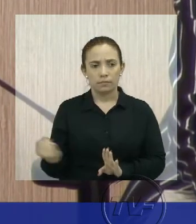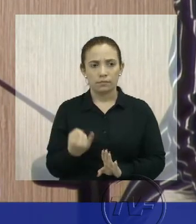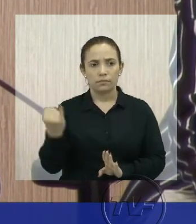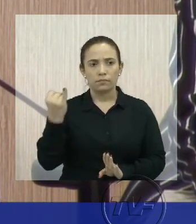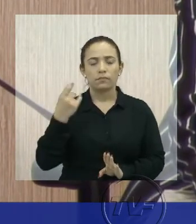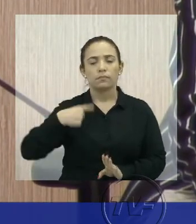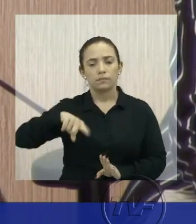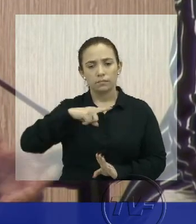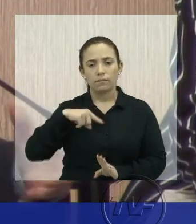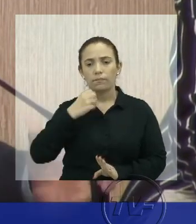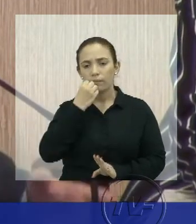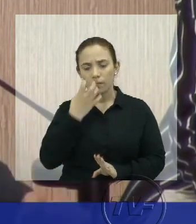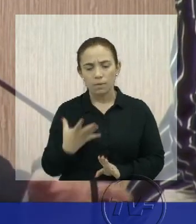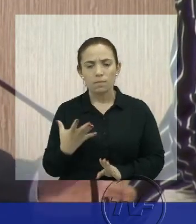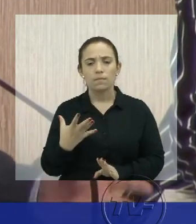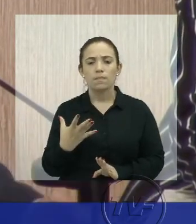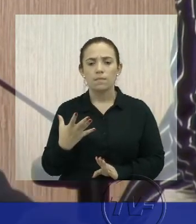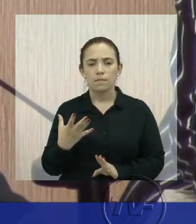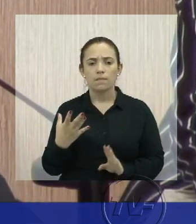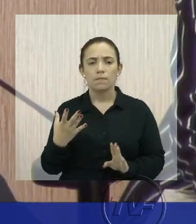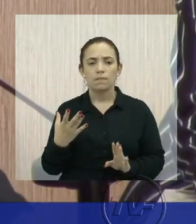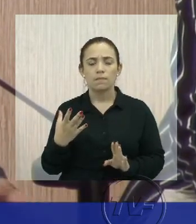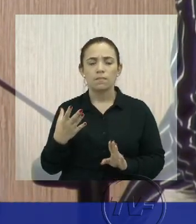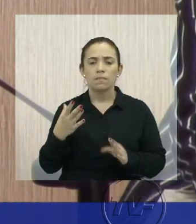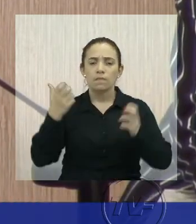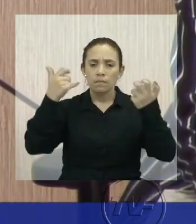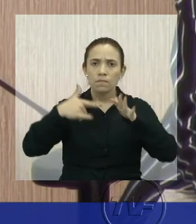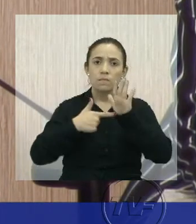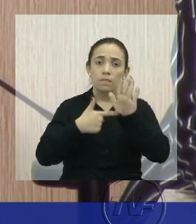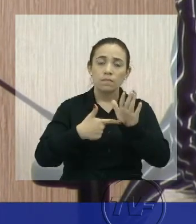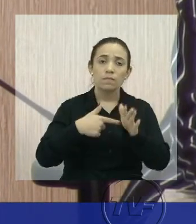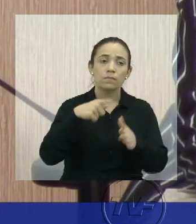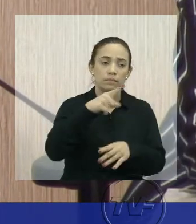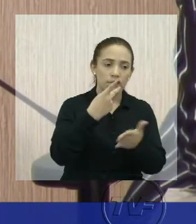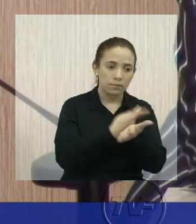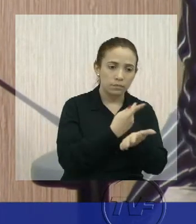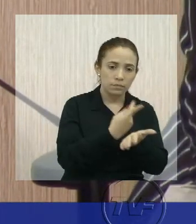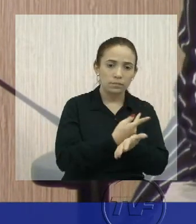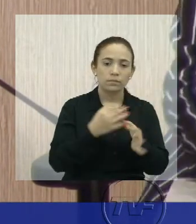gente sair da irregularidade para a regularidade.